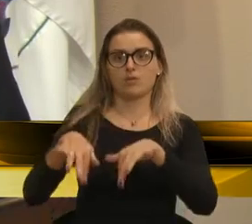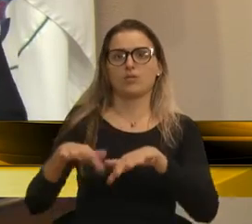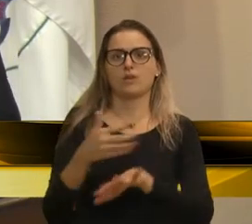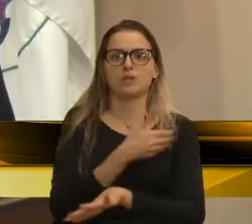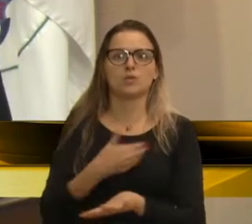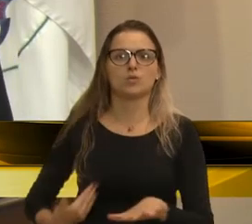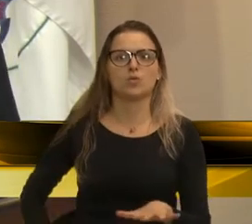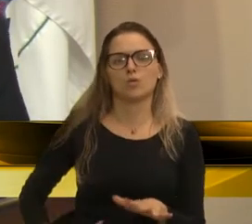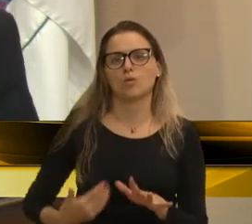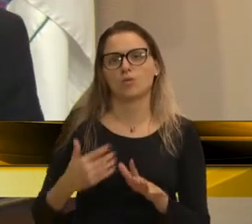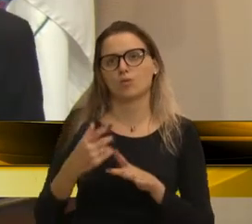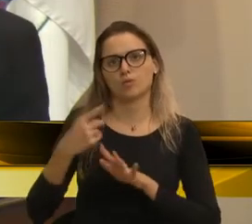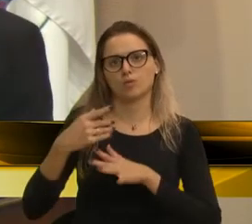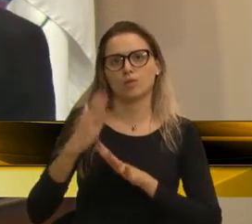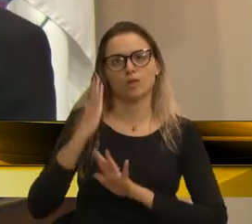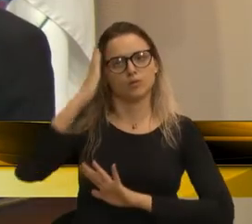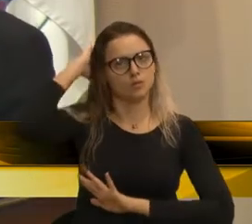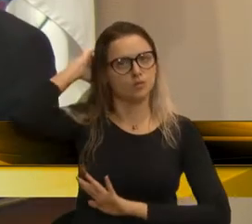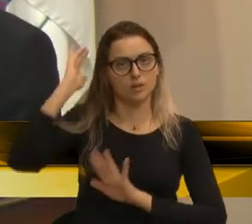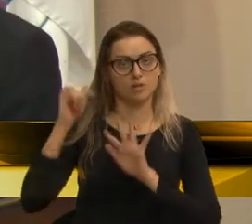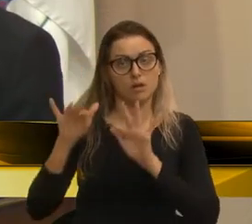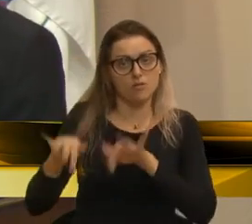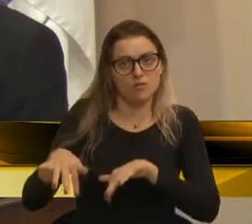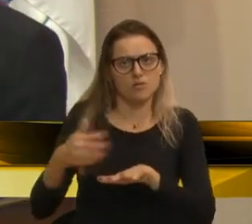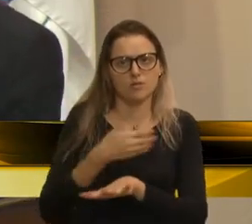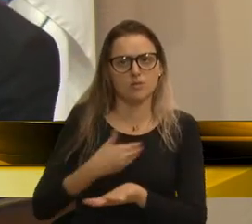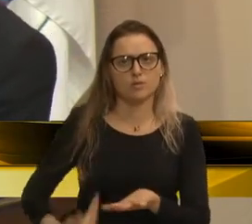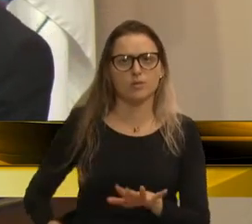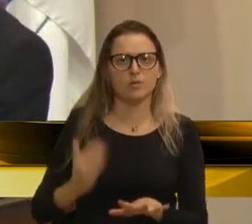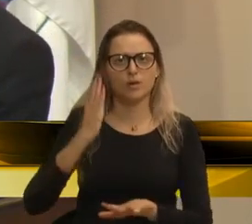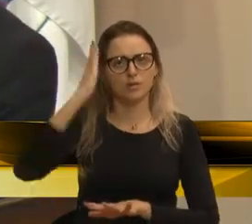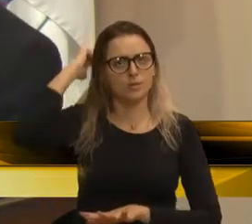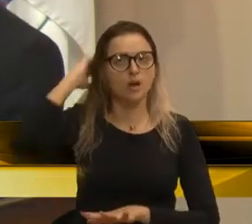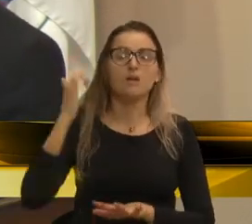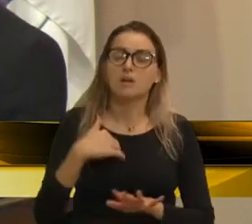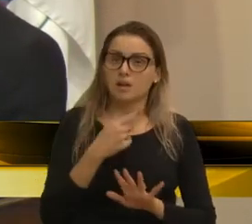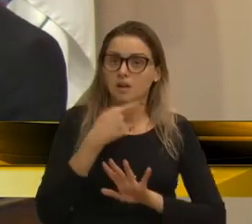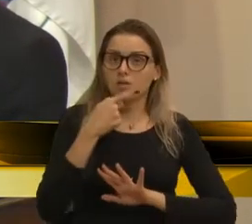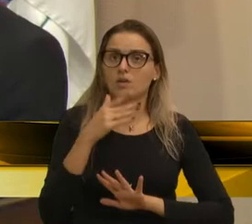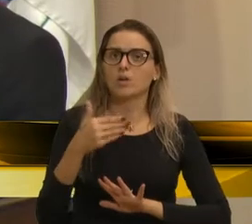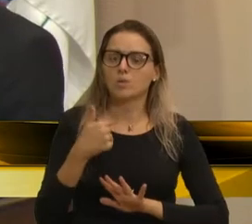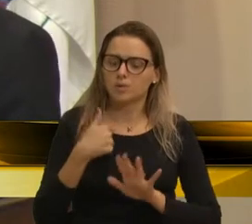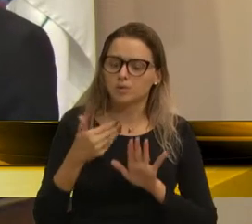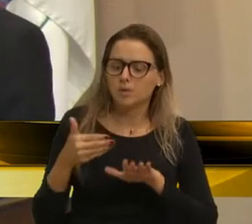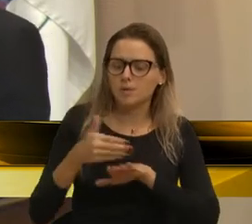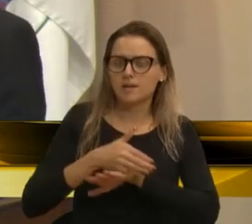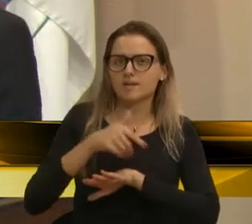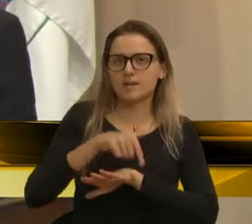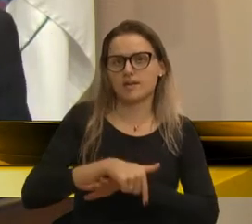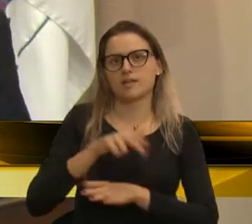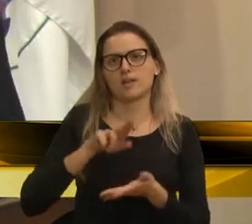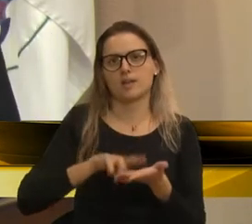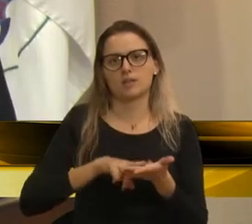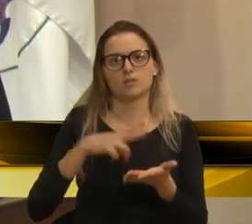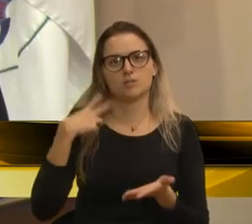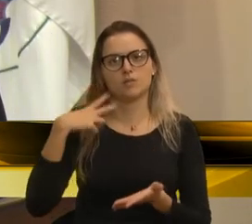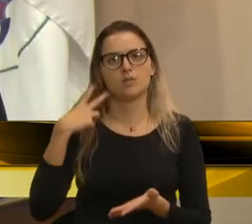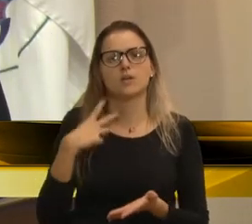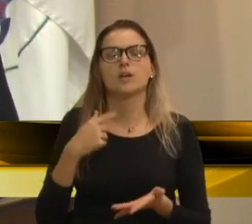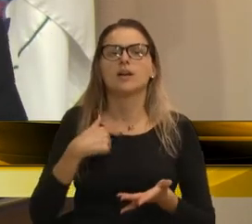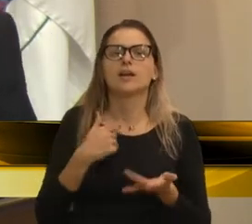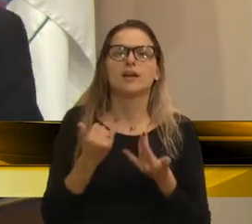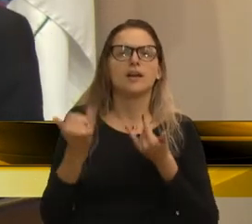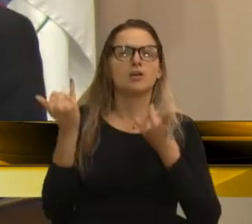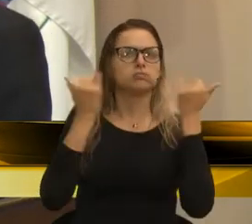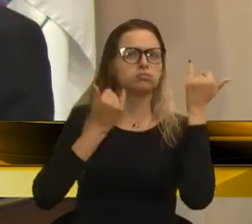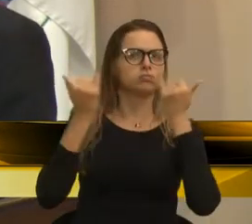o início do fim do governo Guerra. Olha, eu confesso que quando eu entrei aqui como vereador, eu ouvia